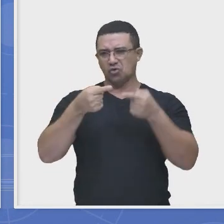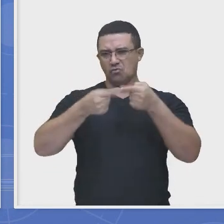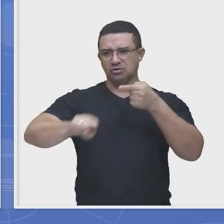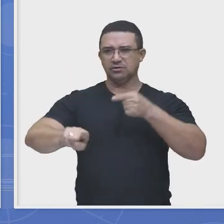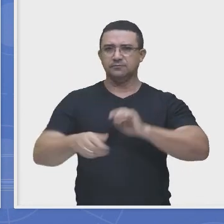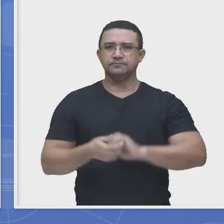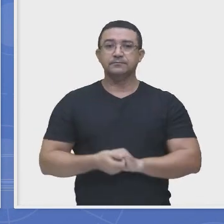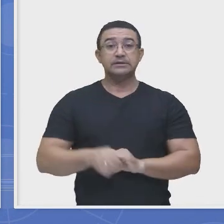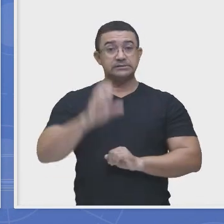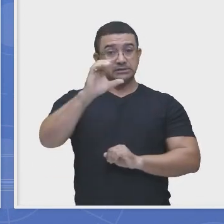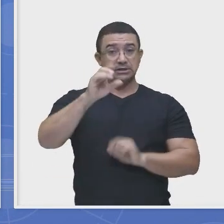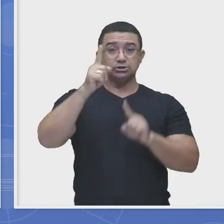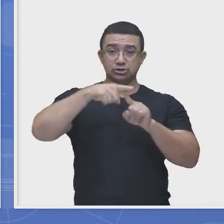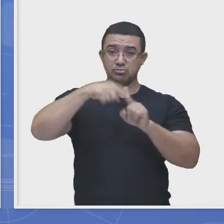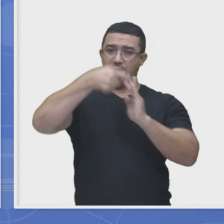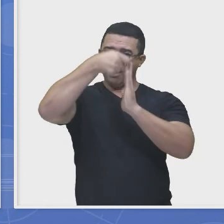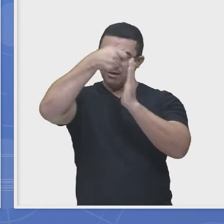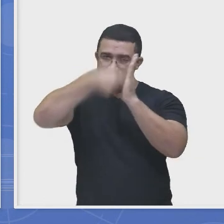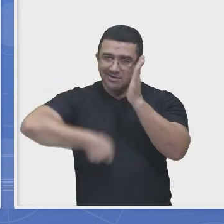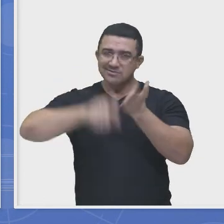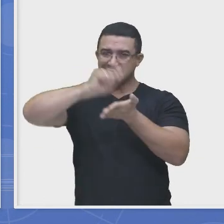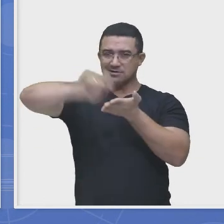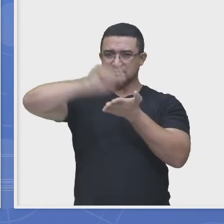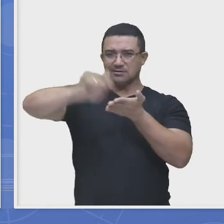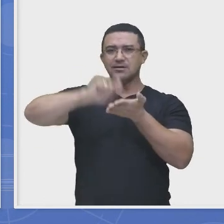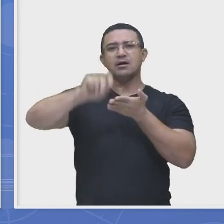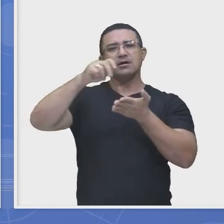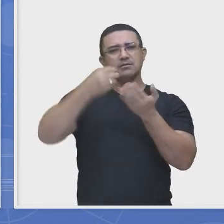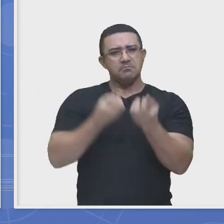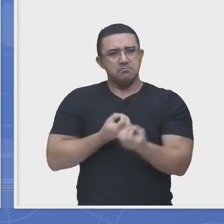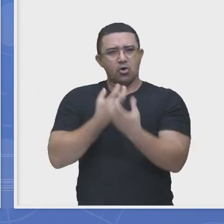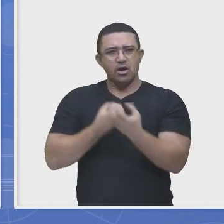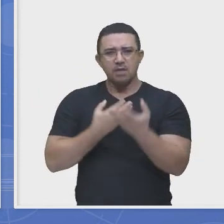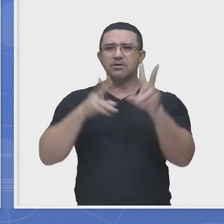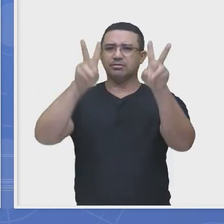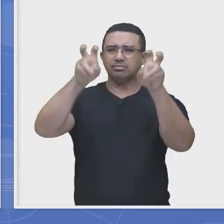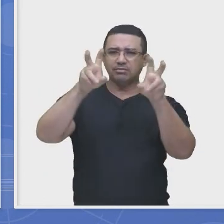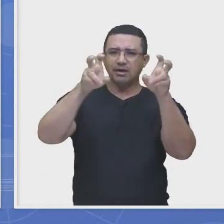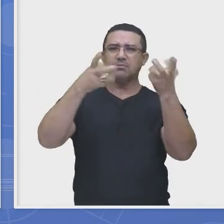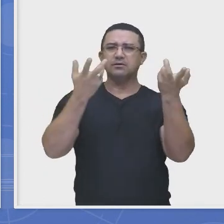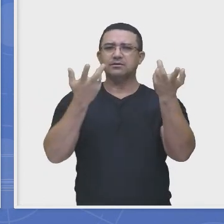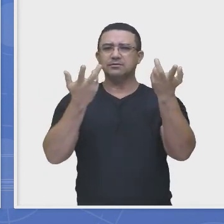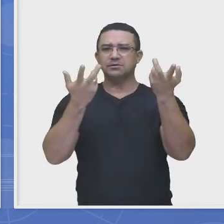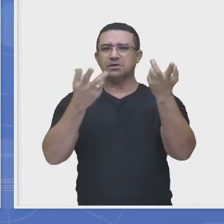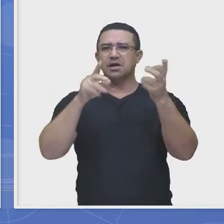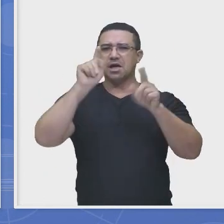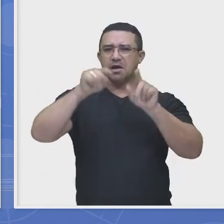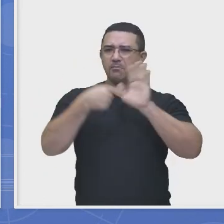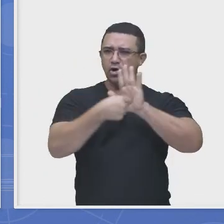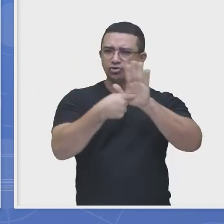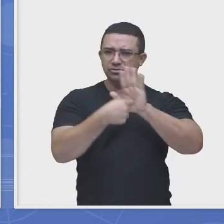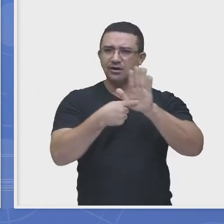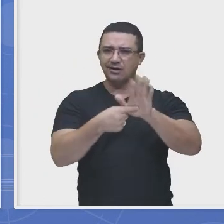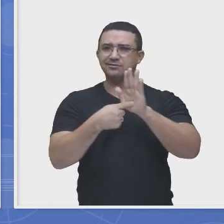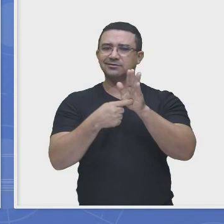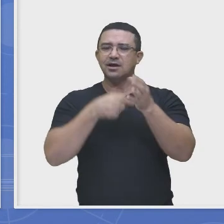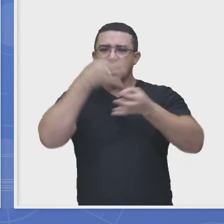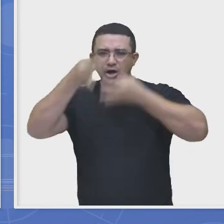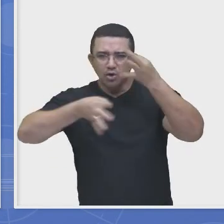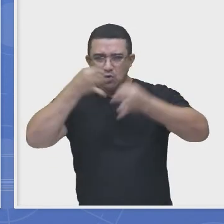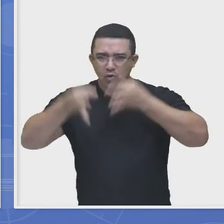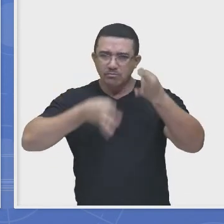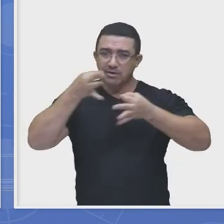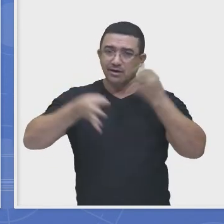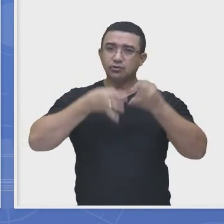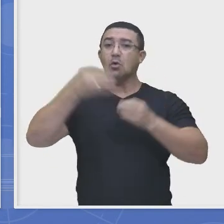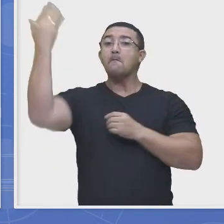C. Tipo de redação escrita em prosa, sobre determinado tema, sobre o qual deverão ser apresentados argumentos,